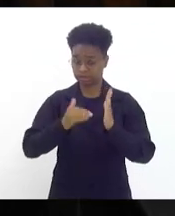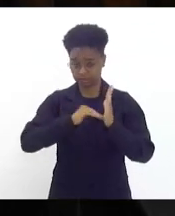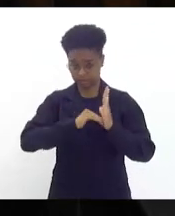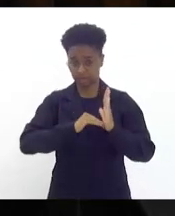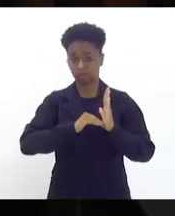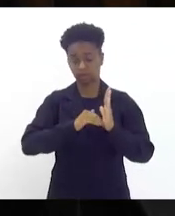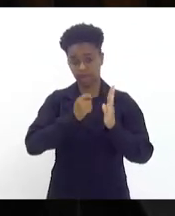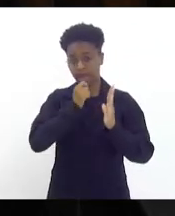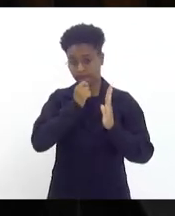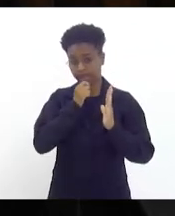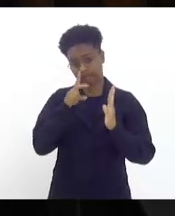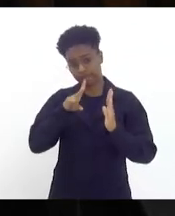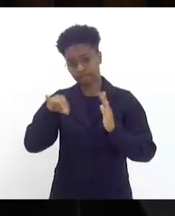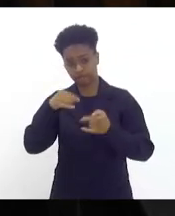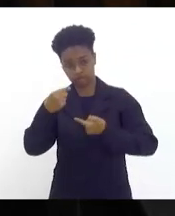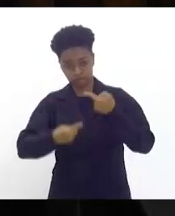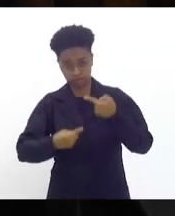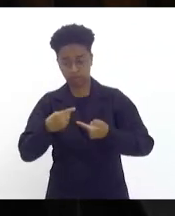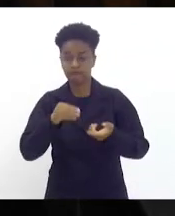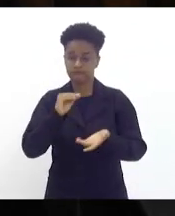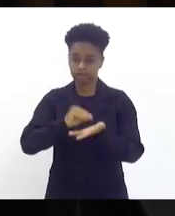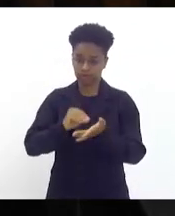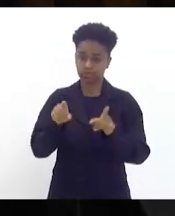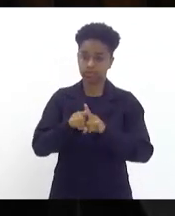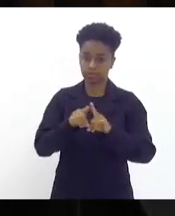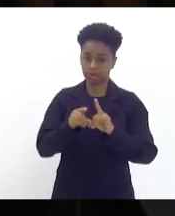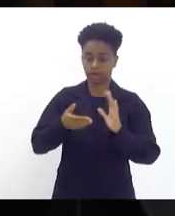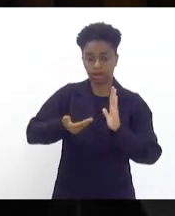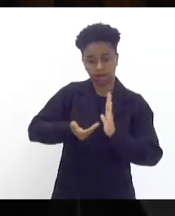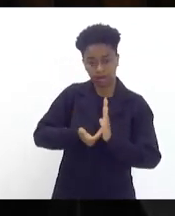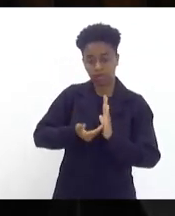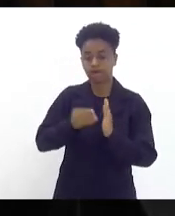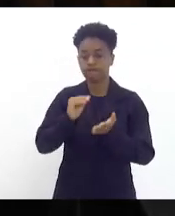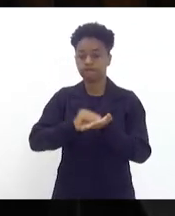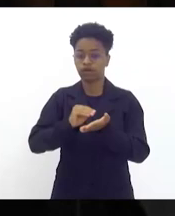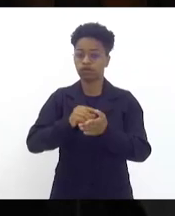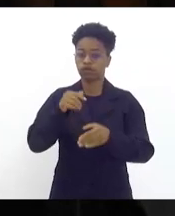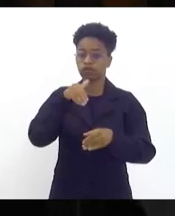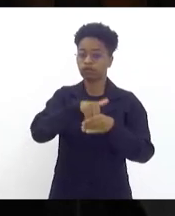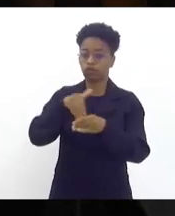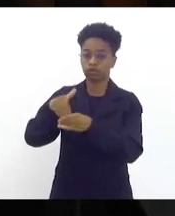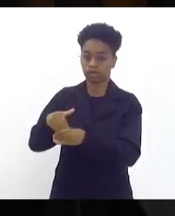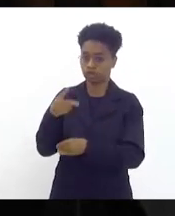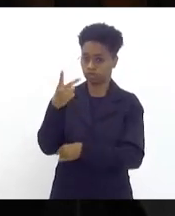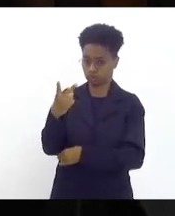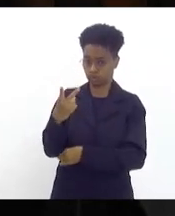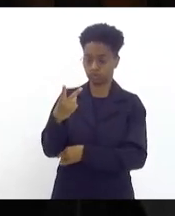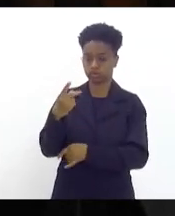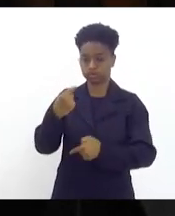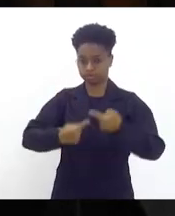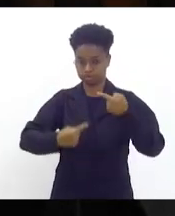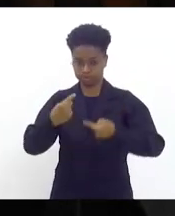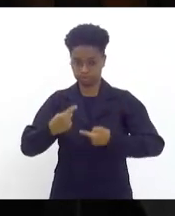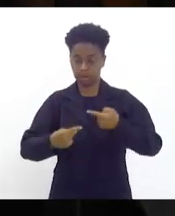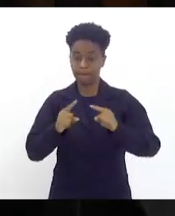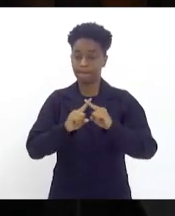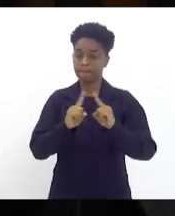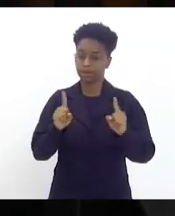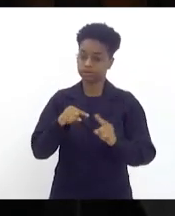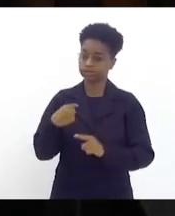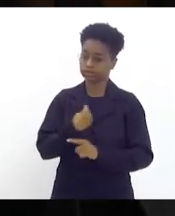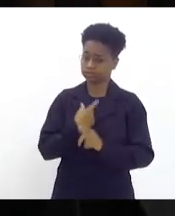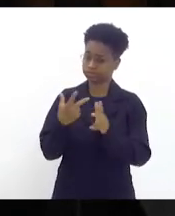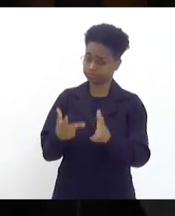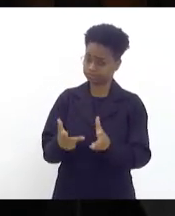ao Senado ainda falta inclusive na Câmara votar dois destaques nós poderemos